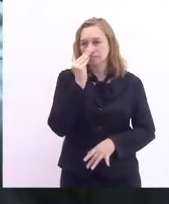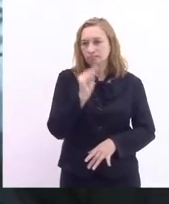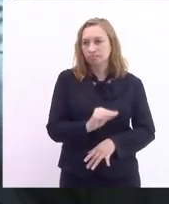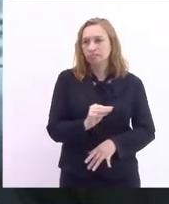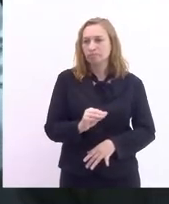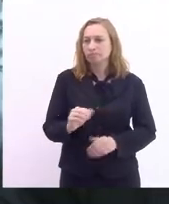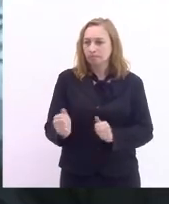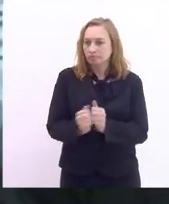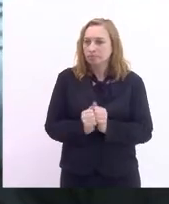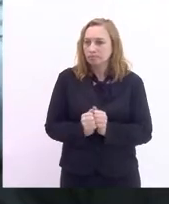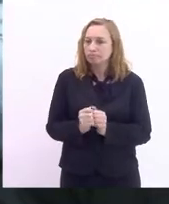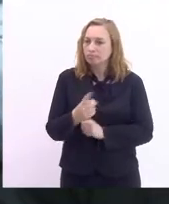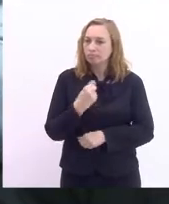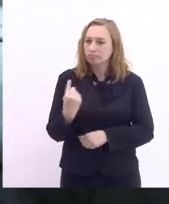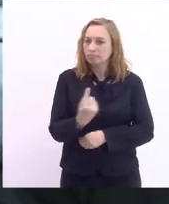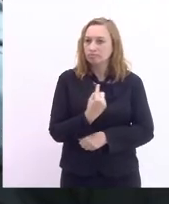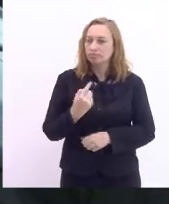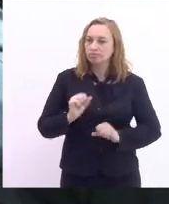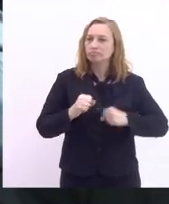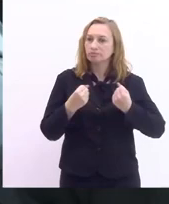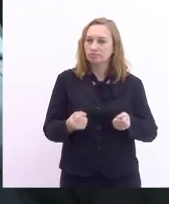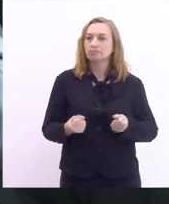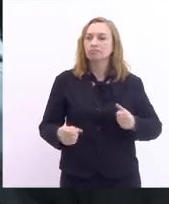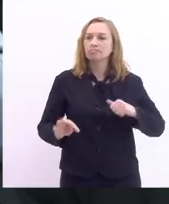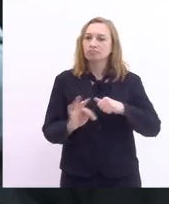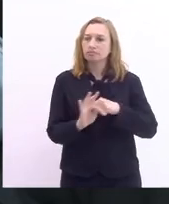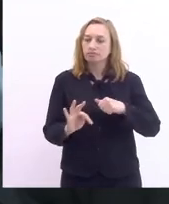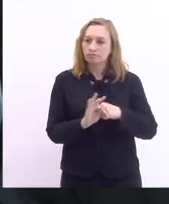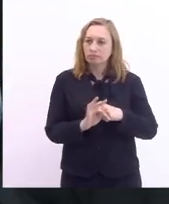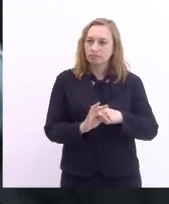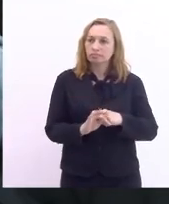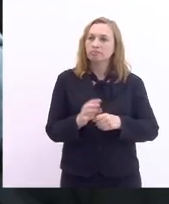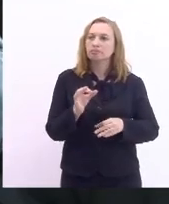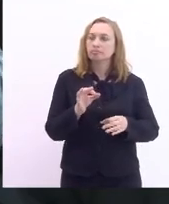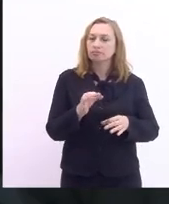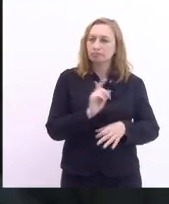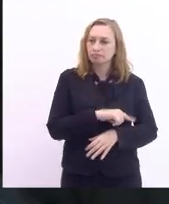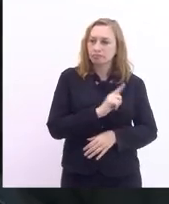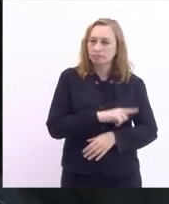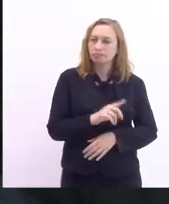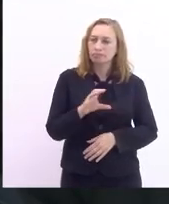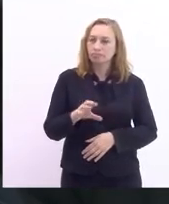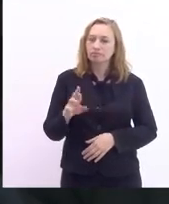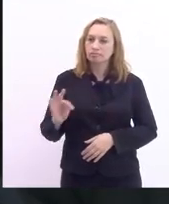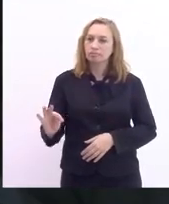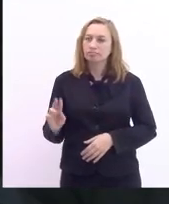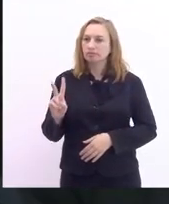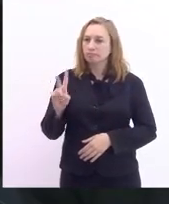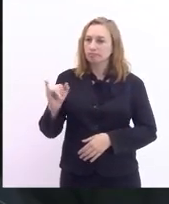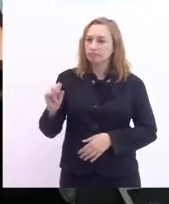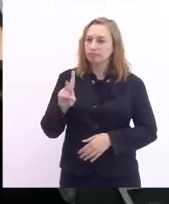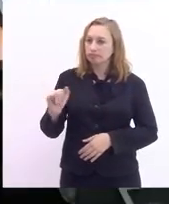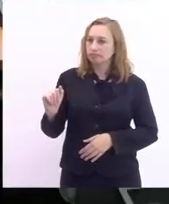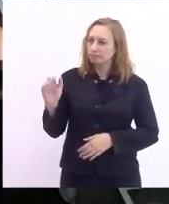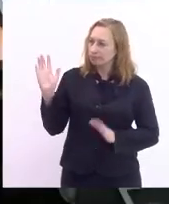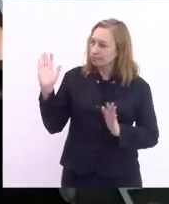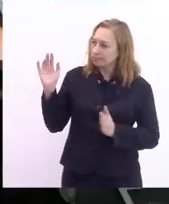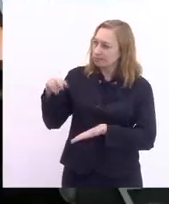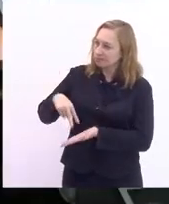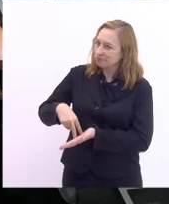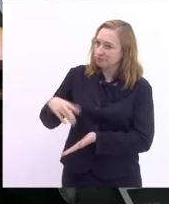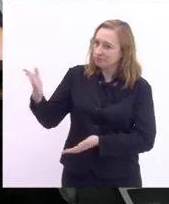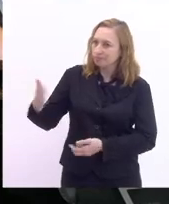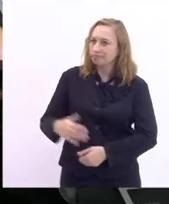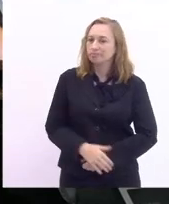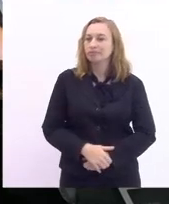que ela esteja com a gente lado a lado para defender os técnicos defender a gestão do CRT O Vívian da Oi aí ó